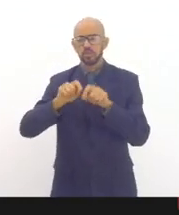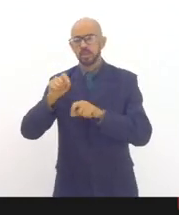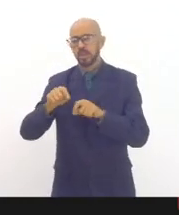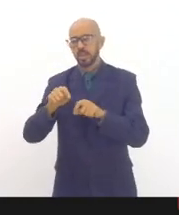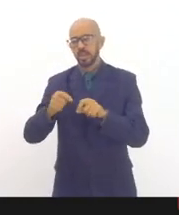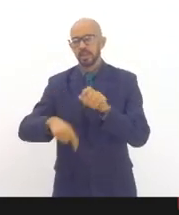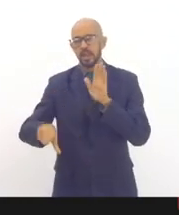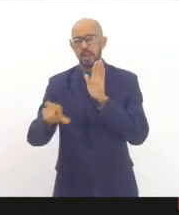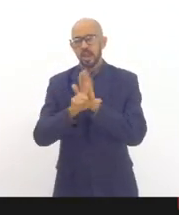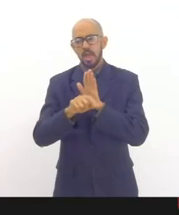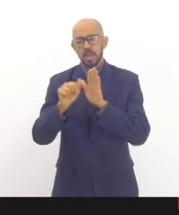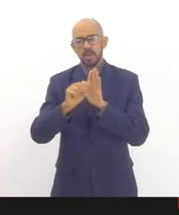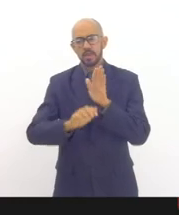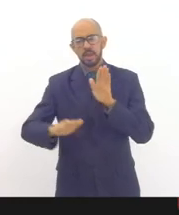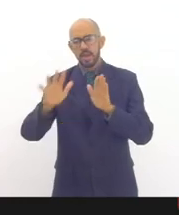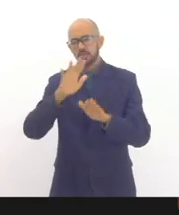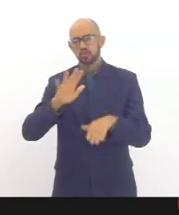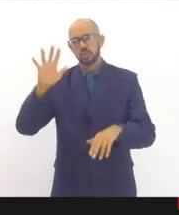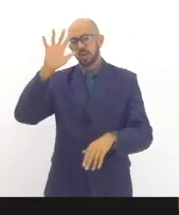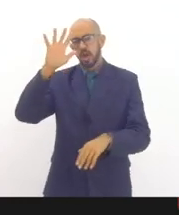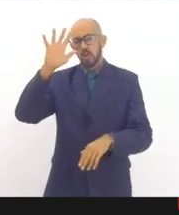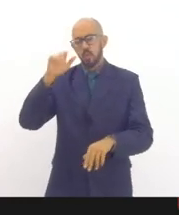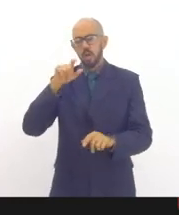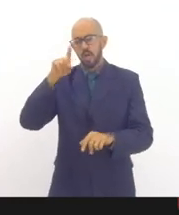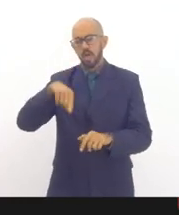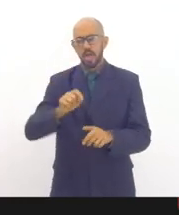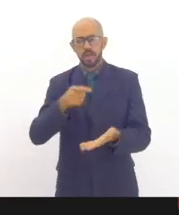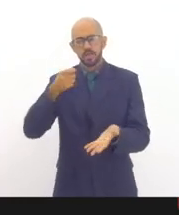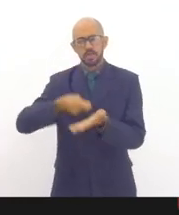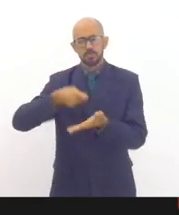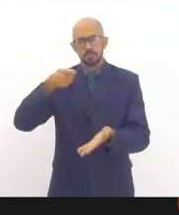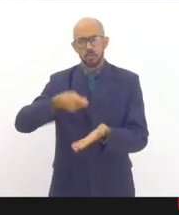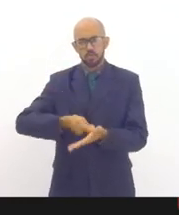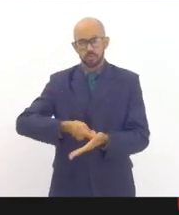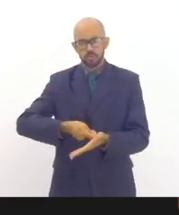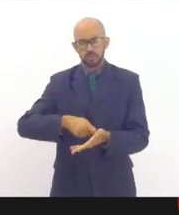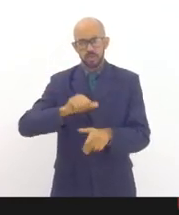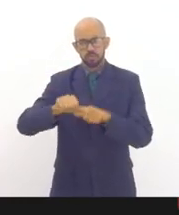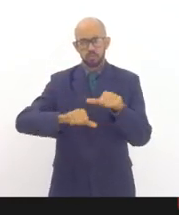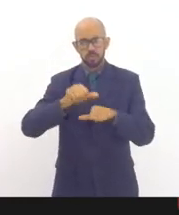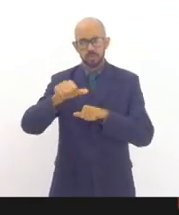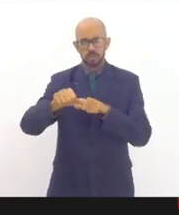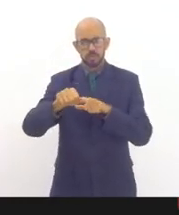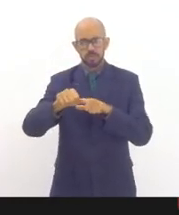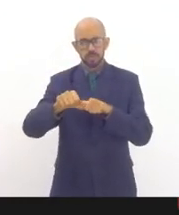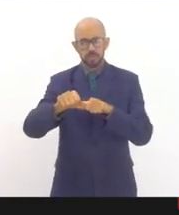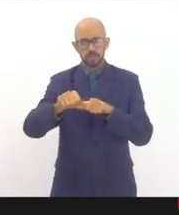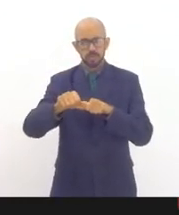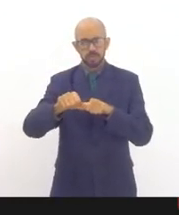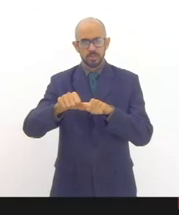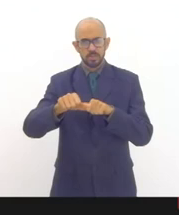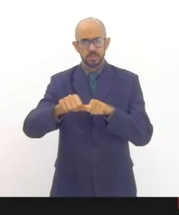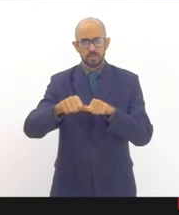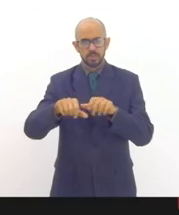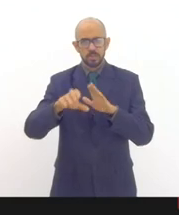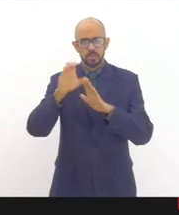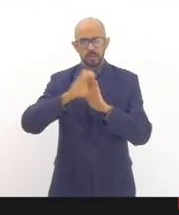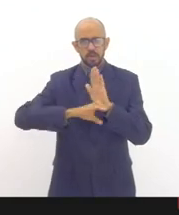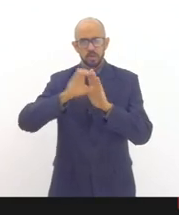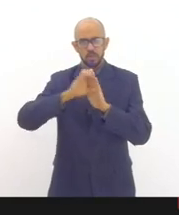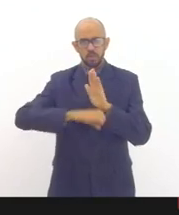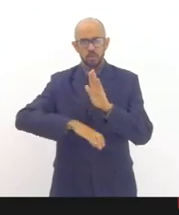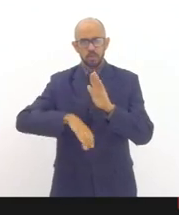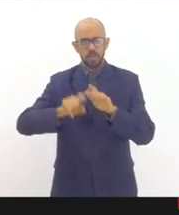lei nacional é que impôs a mudança da matriz e a mudança da carga